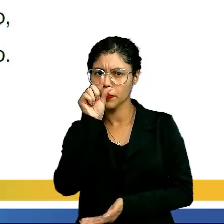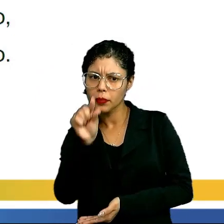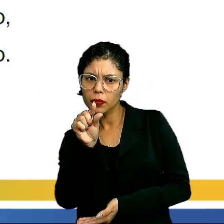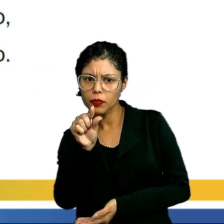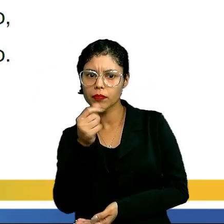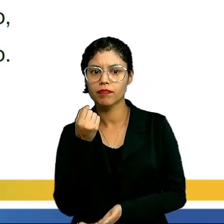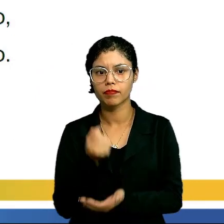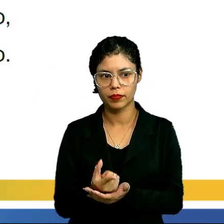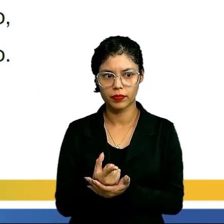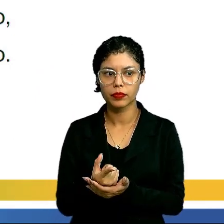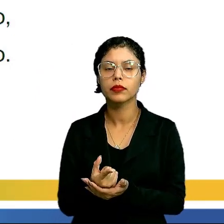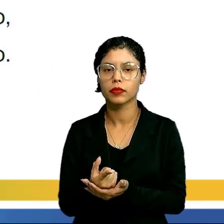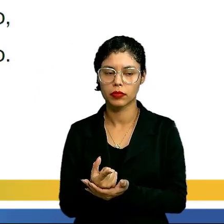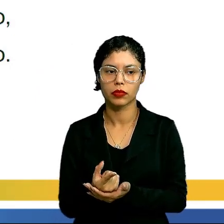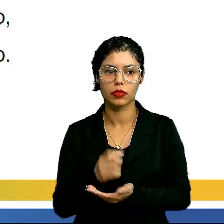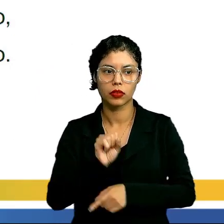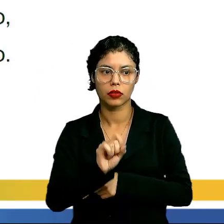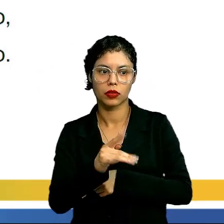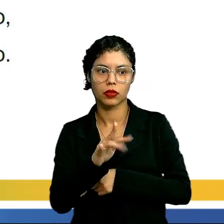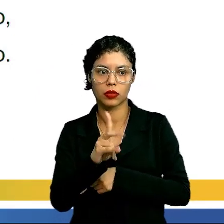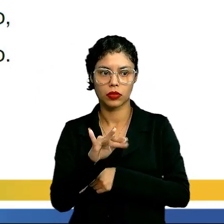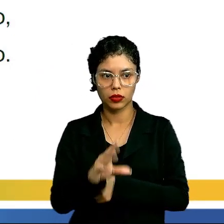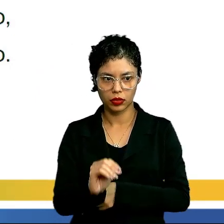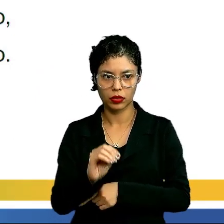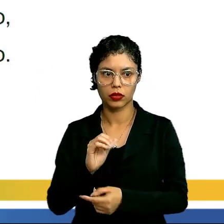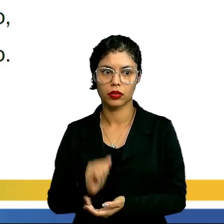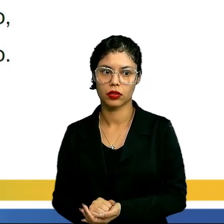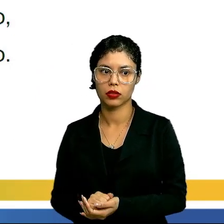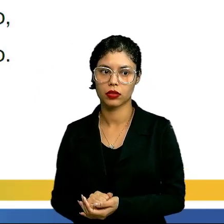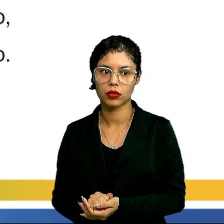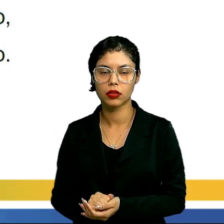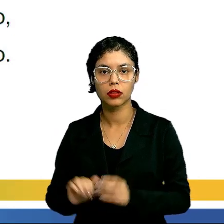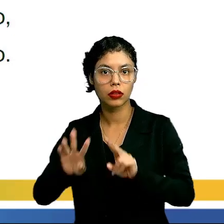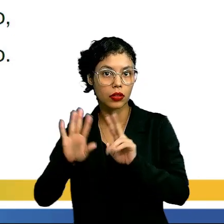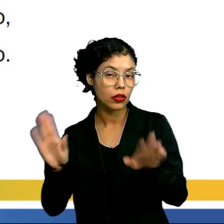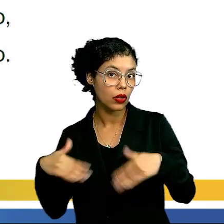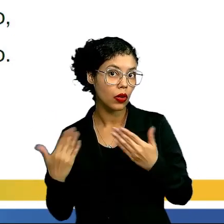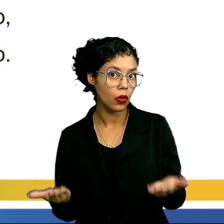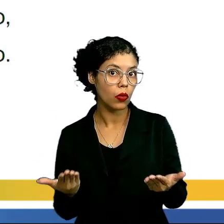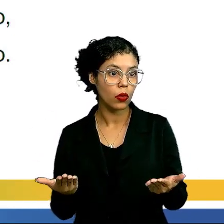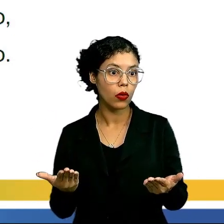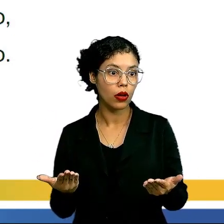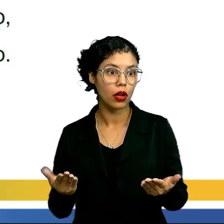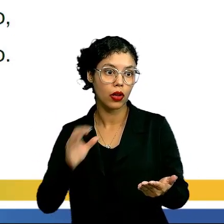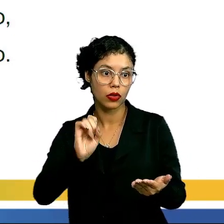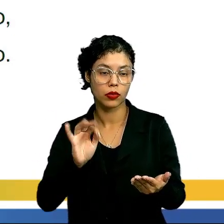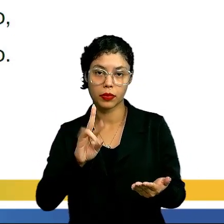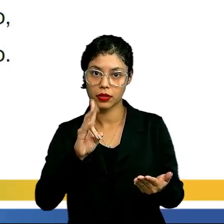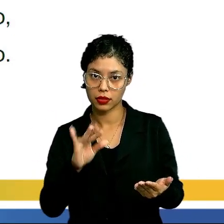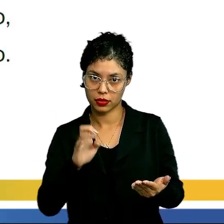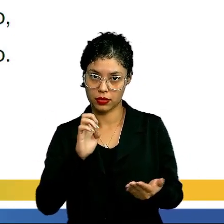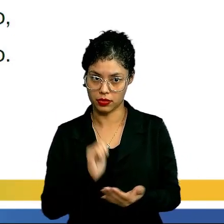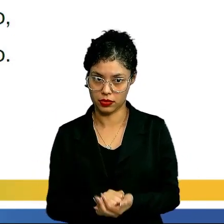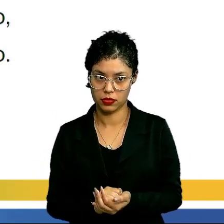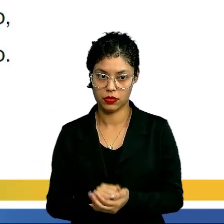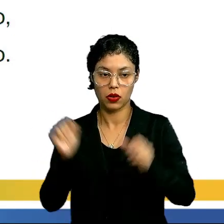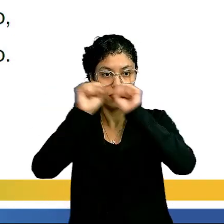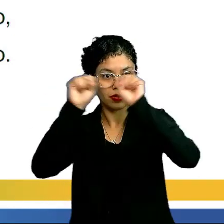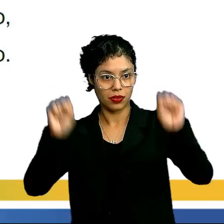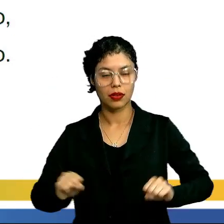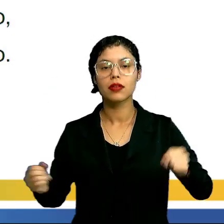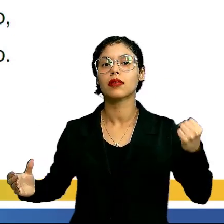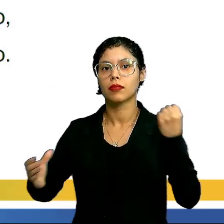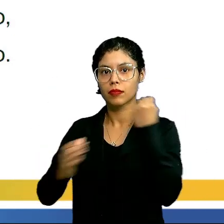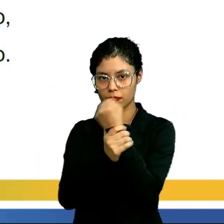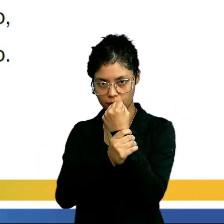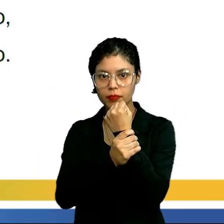Visto que o pouco investimento no setor supracitado, qual é o setor supracitado, gente? O Sistema de